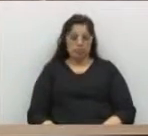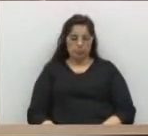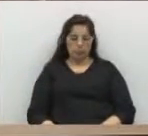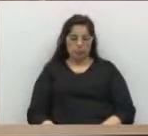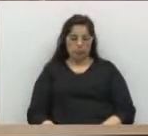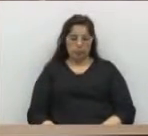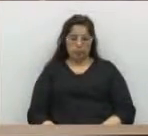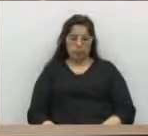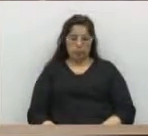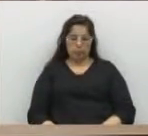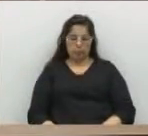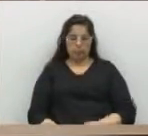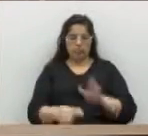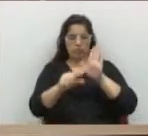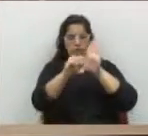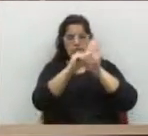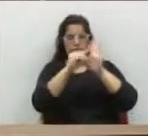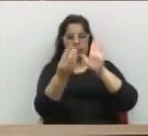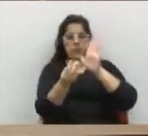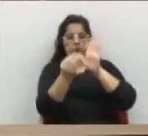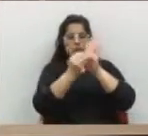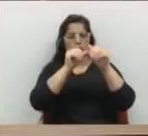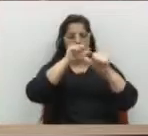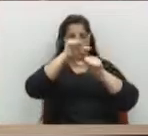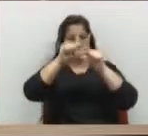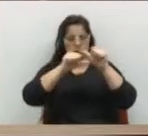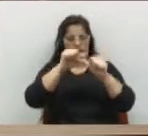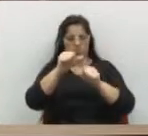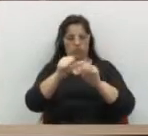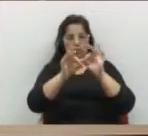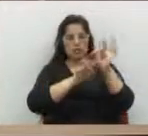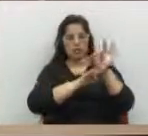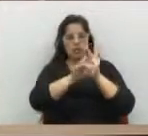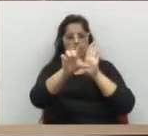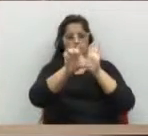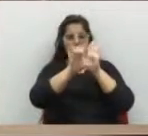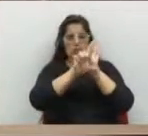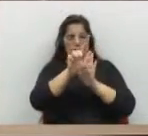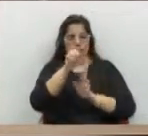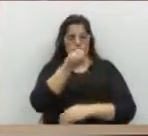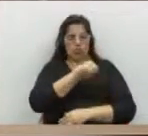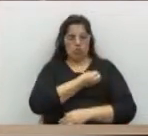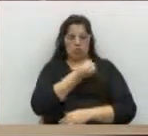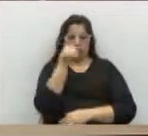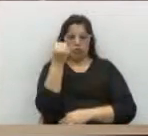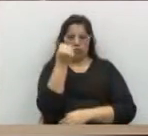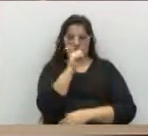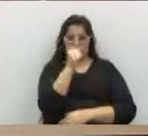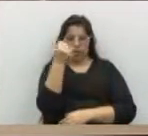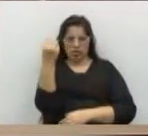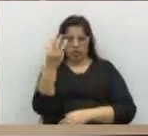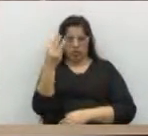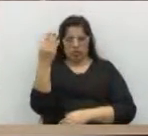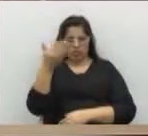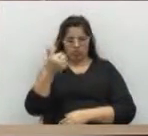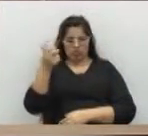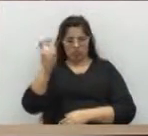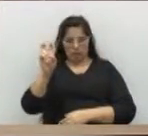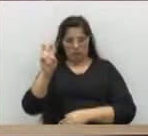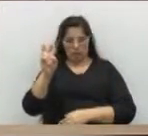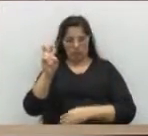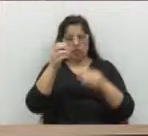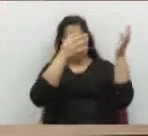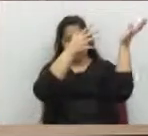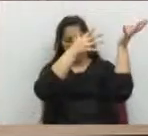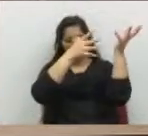Emenda modificativa à emenda ao projeto de lei número 83 de 2015 é recebida pela mesa